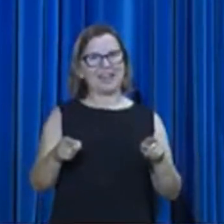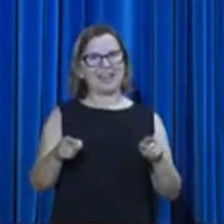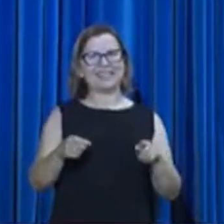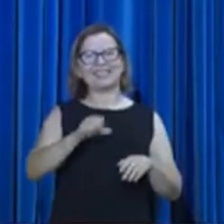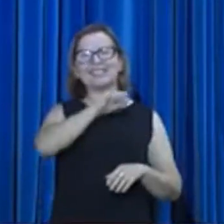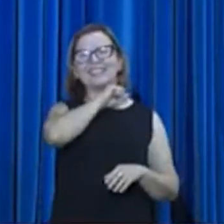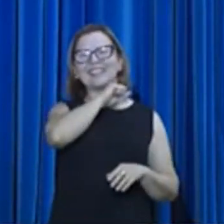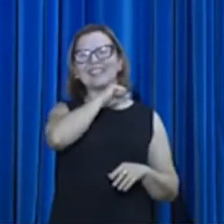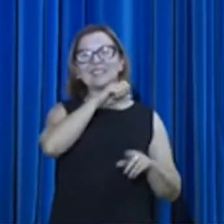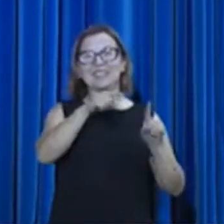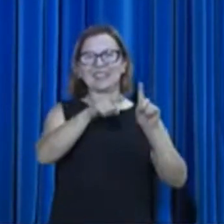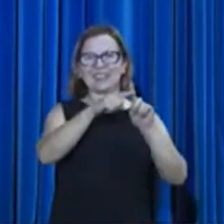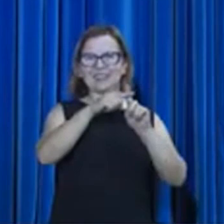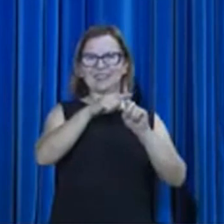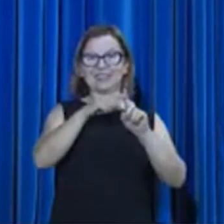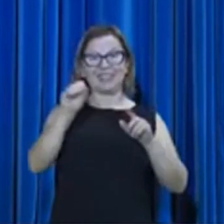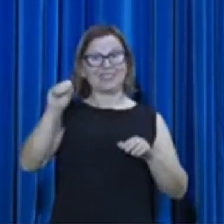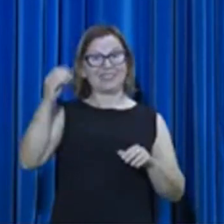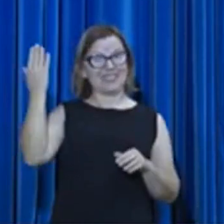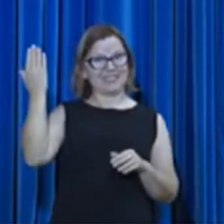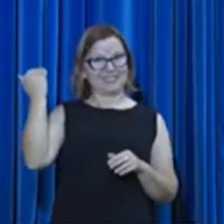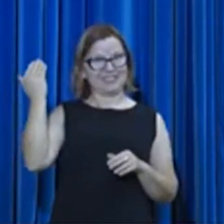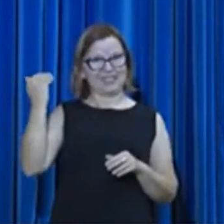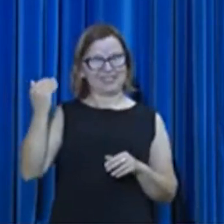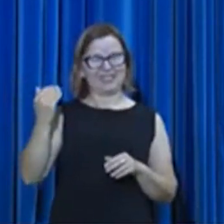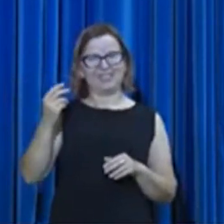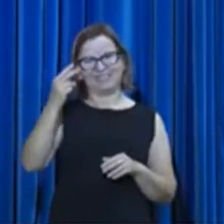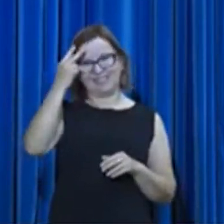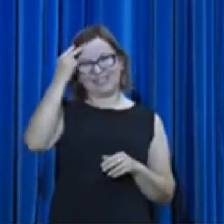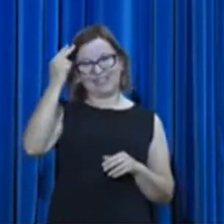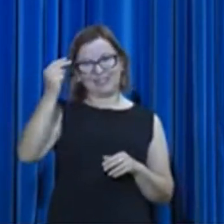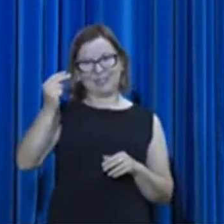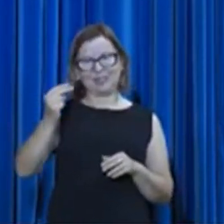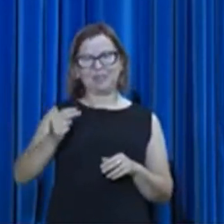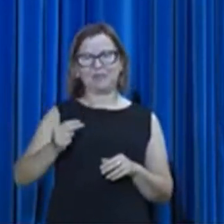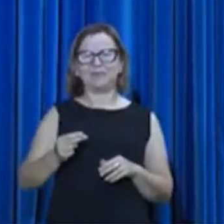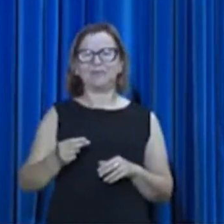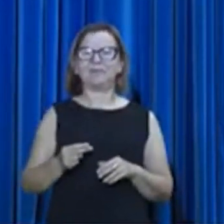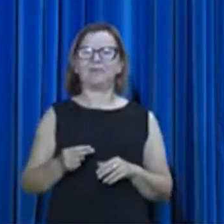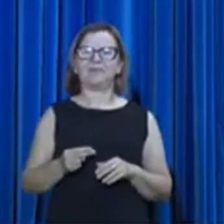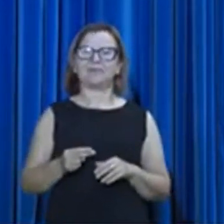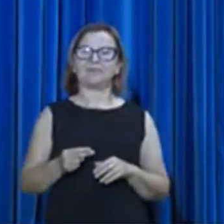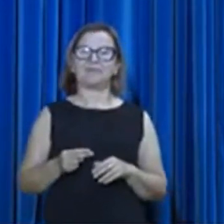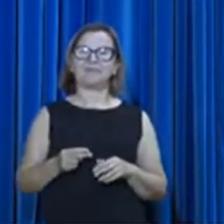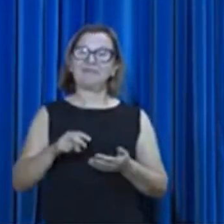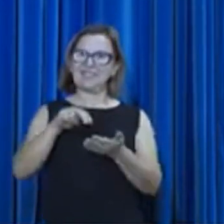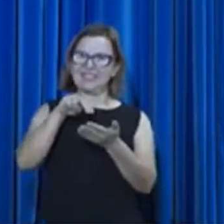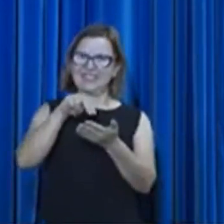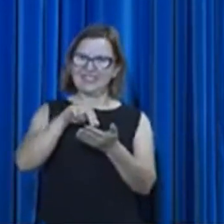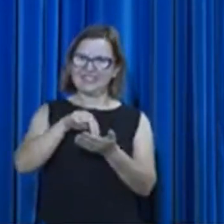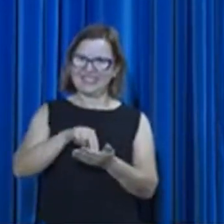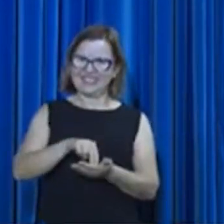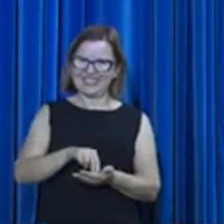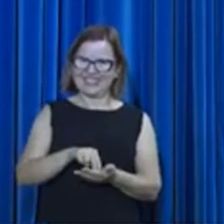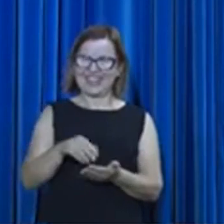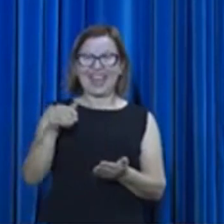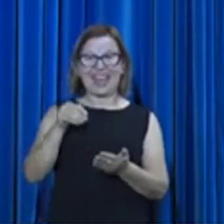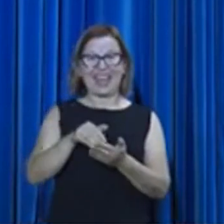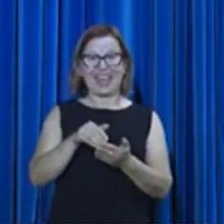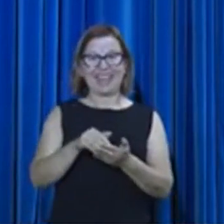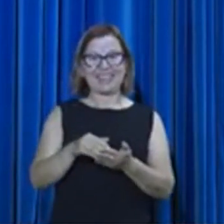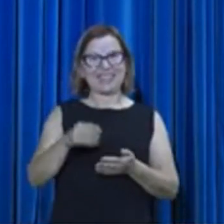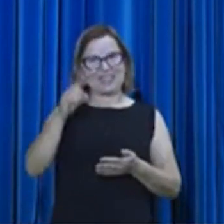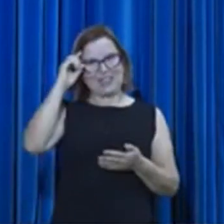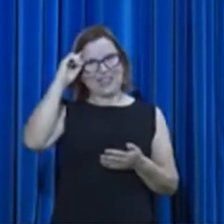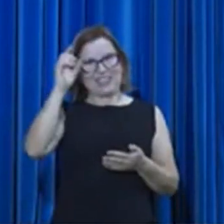que aconteceu pontualmente na história ainda permanece até o dia de Cristo